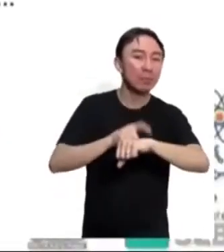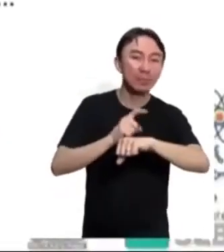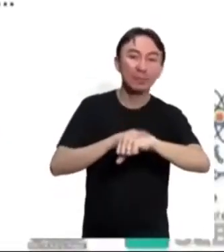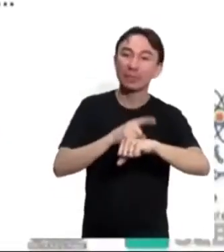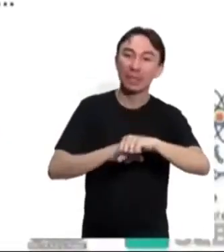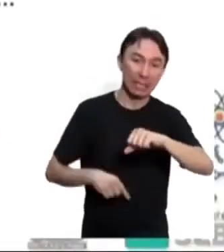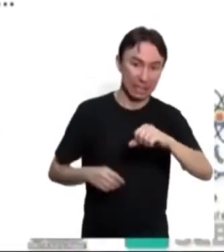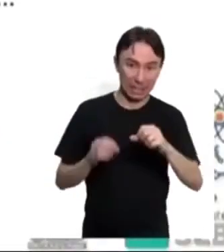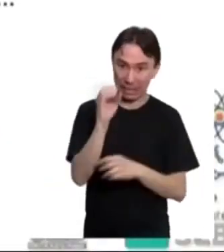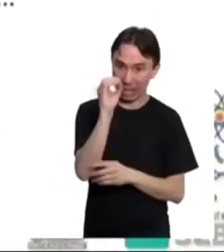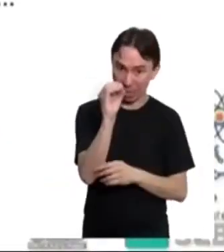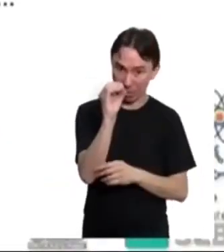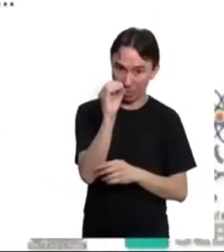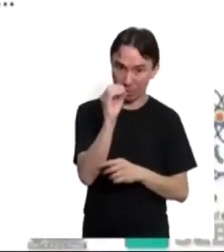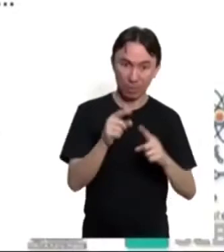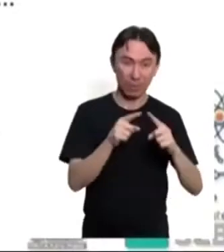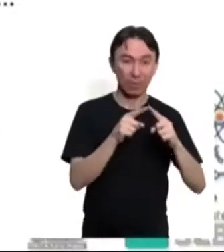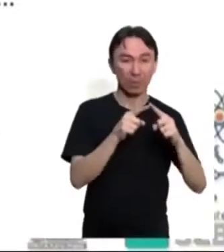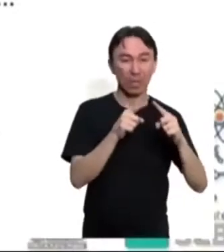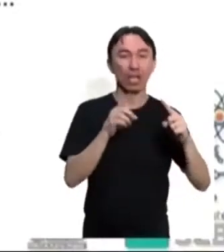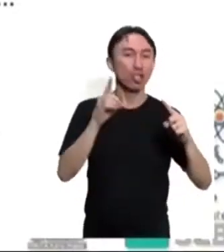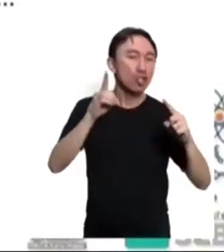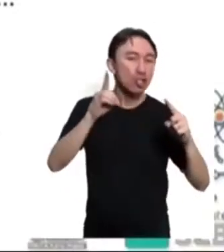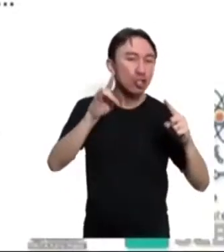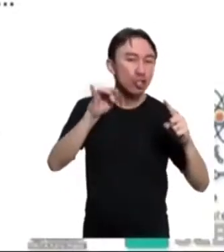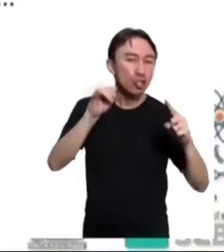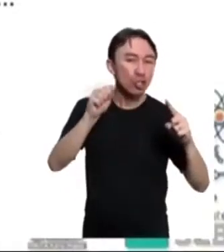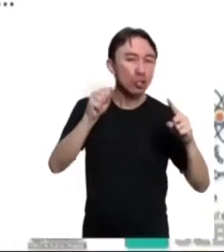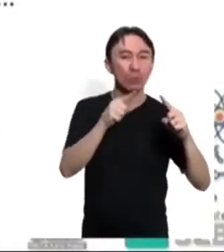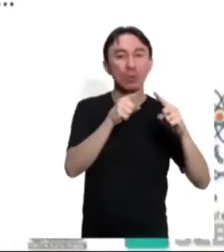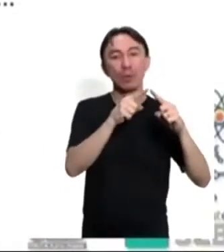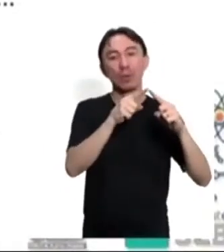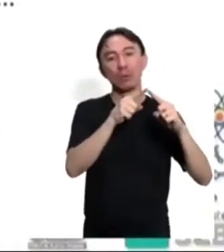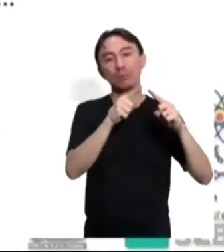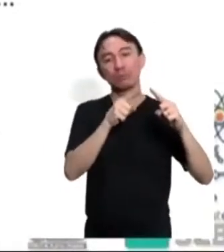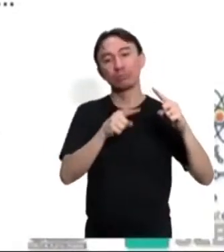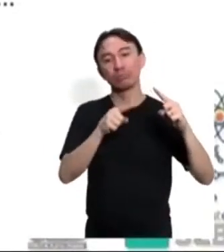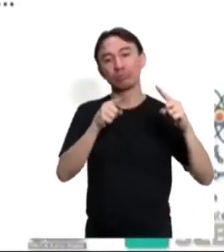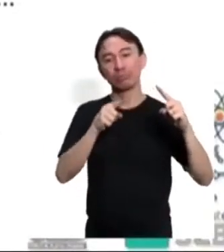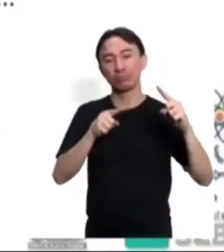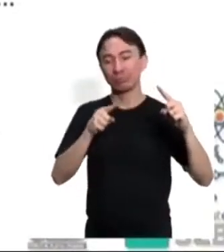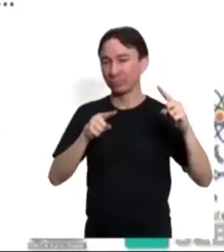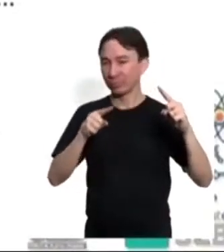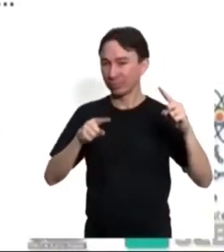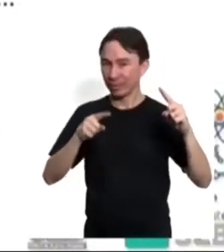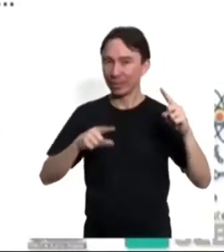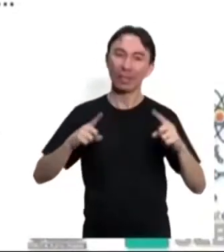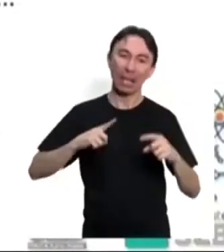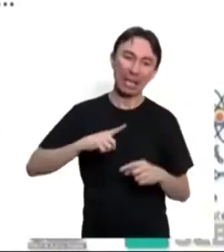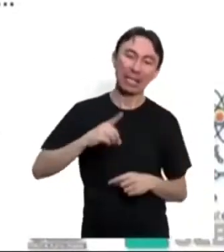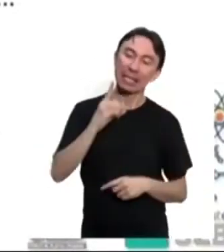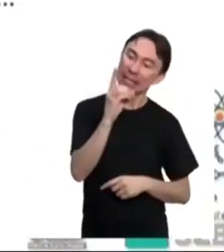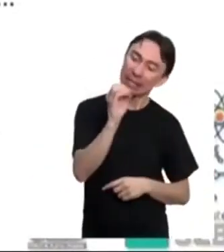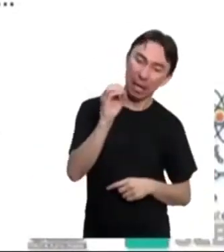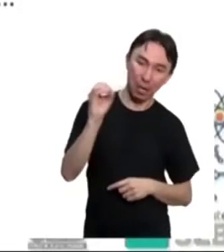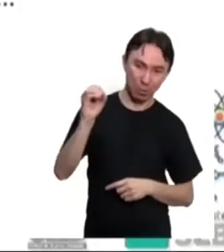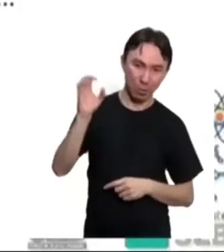porcentagem de massa, aqui você tem os dias. Então você tem 100% da